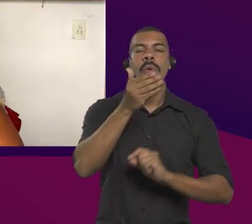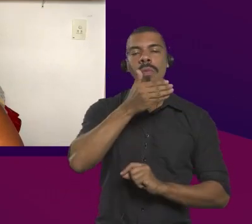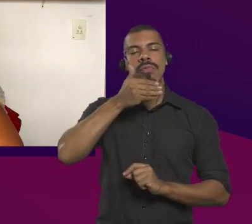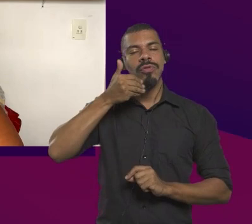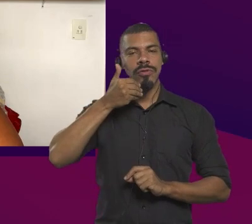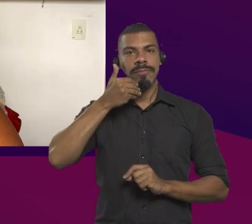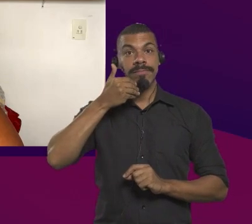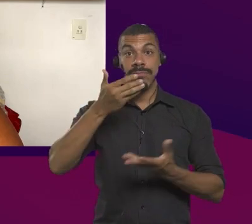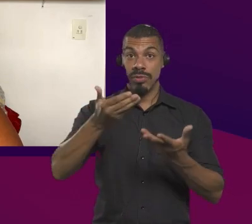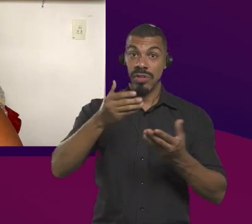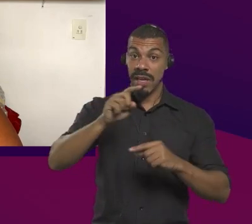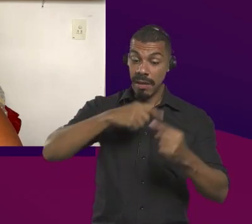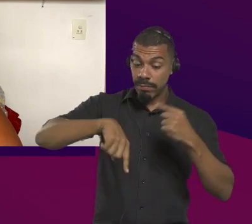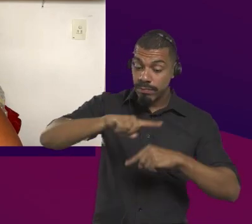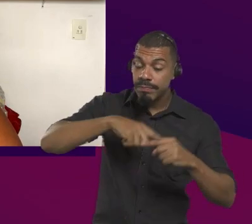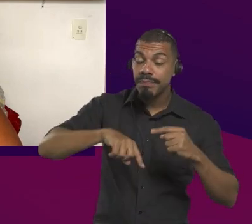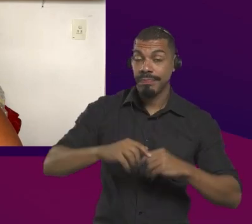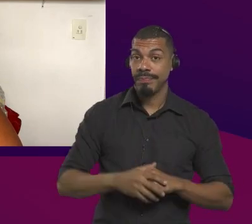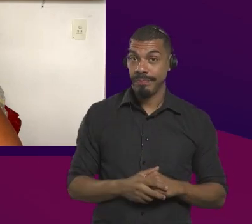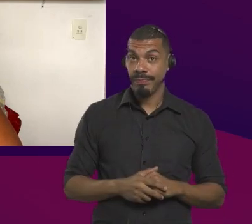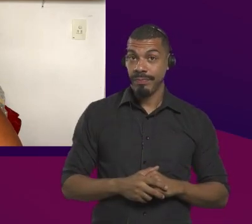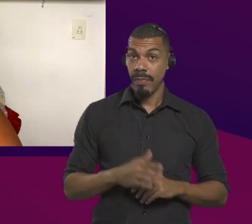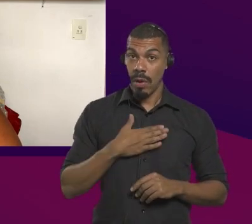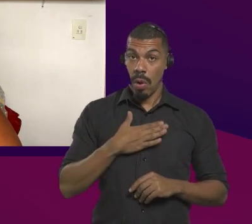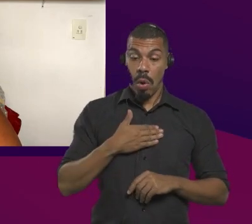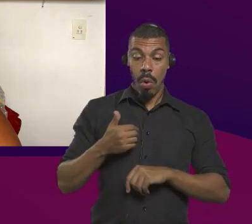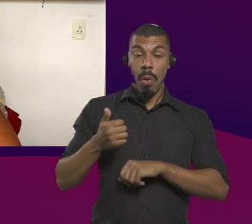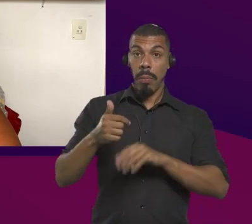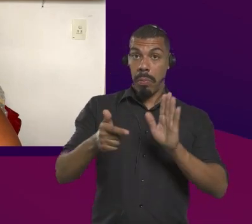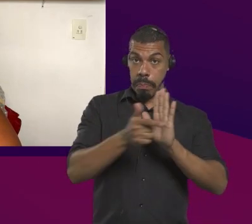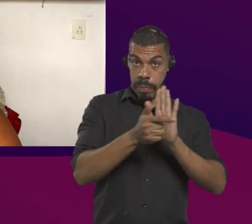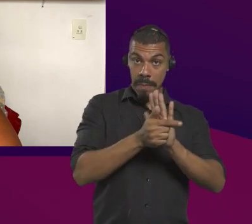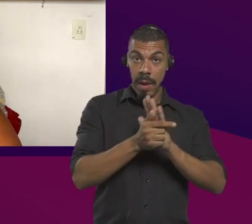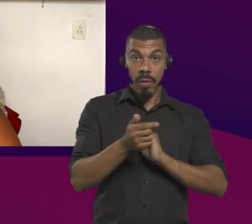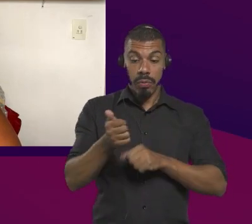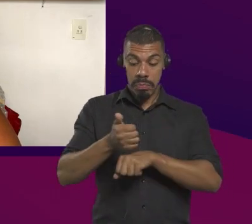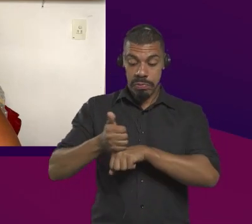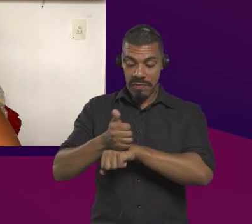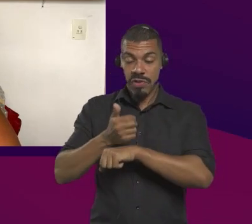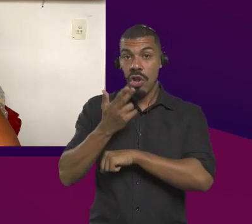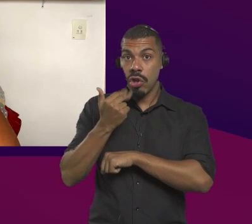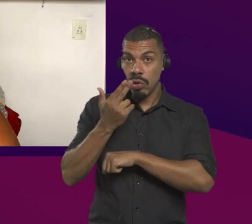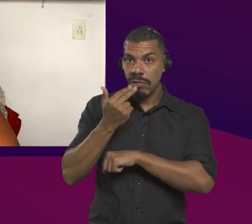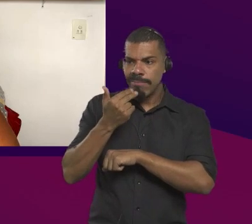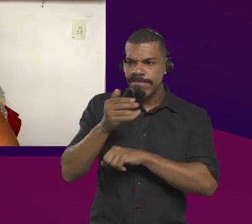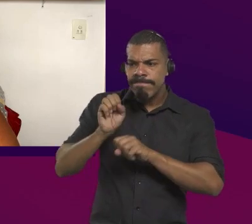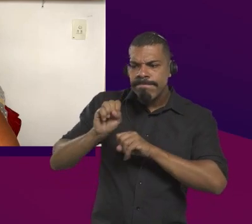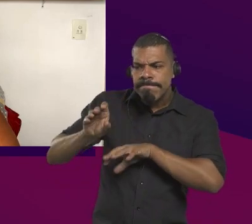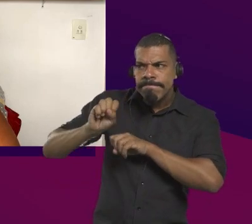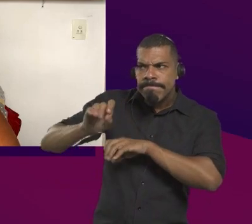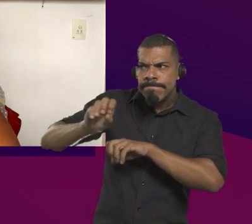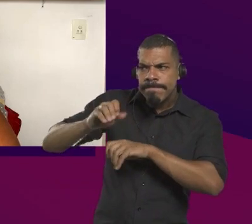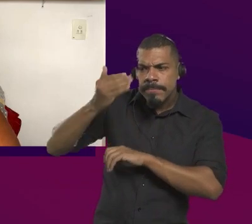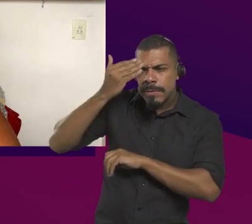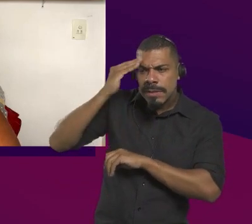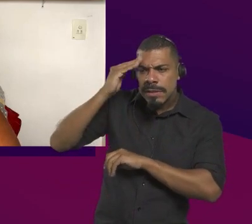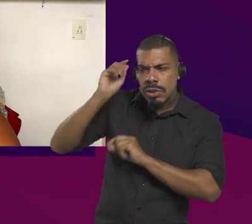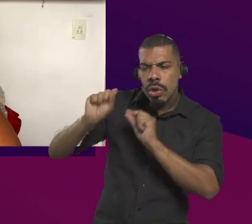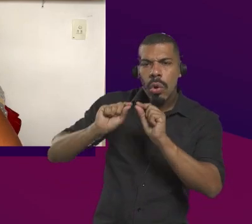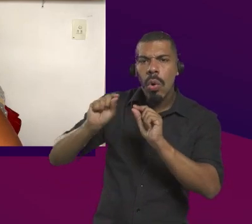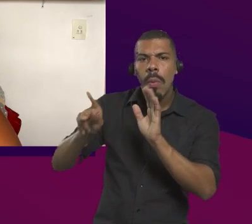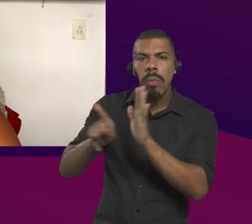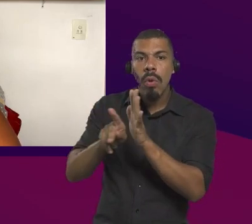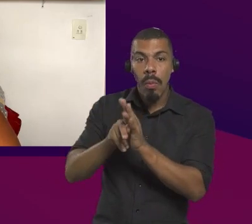verdadeiras motivações para isso. E aí o meu papel enquanto nutricionista, ele é muito mais de fazer com que essa pessoa entenda o próprio